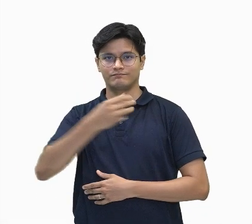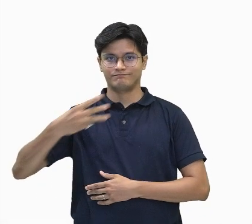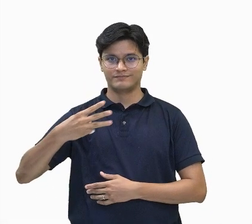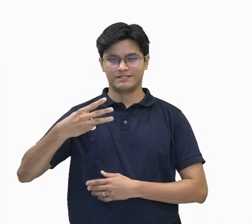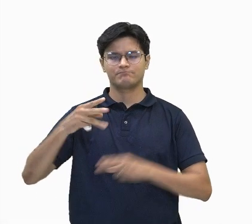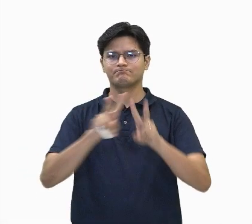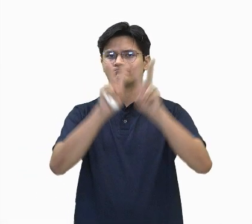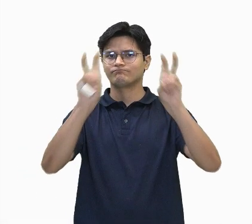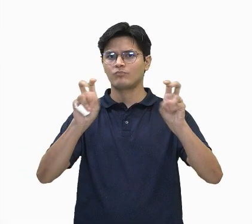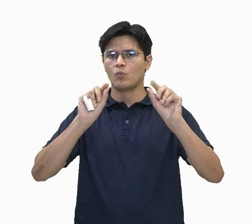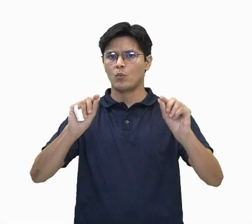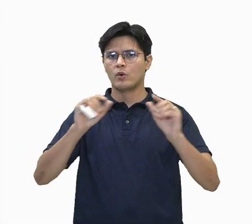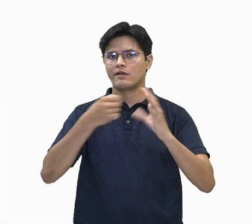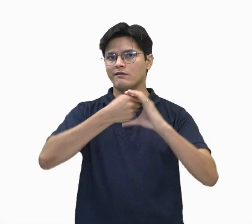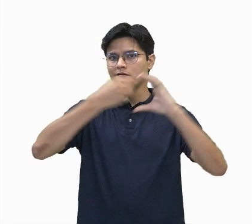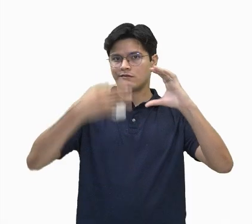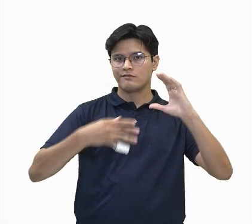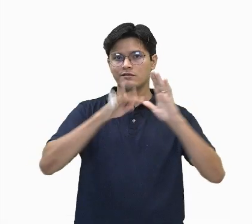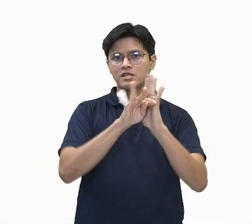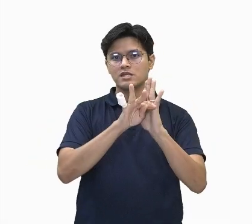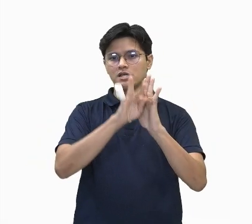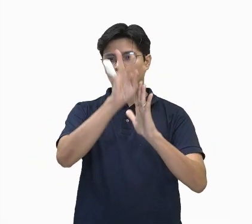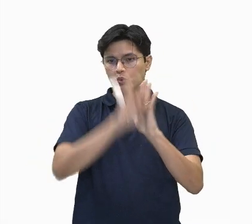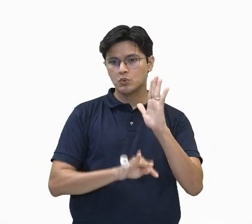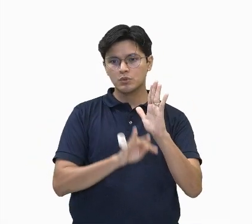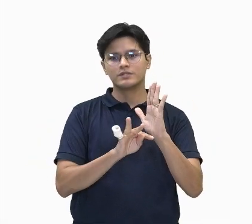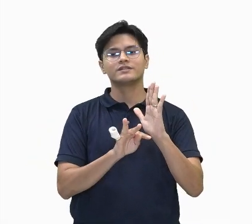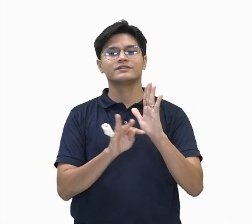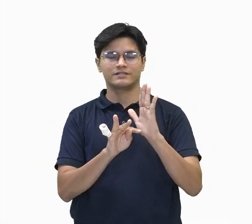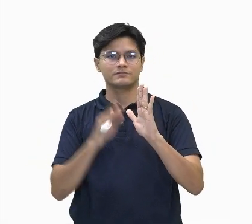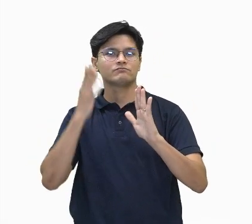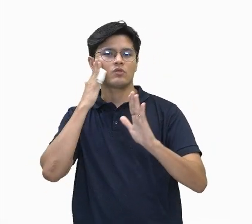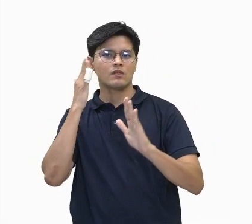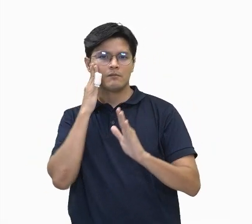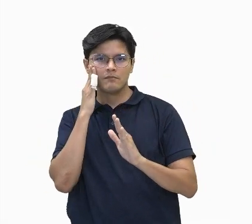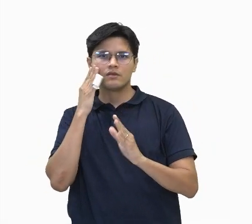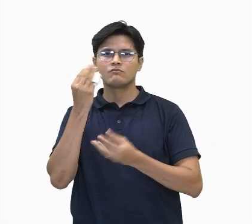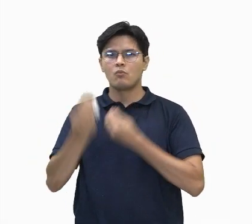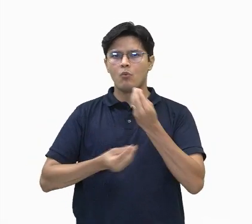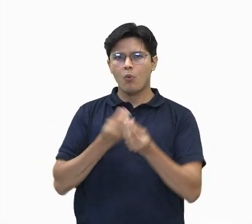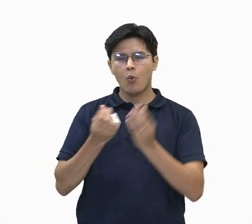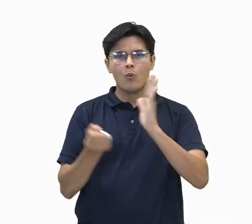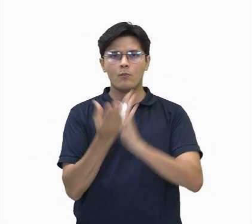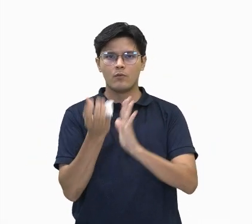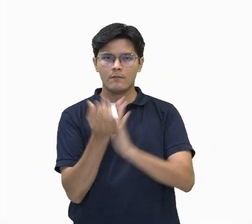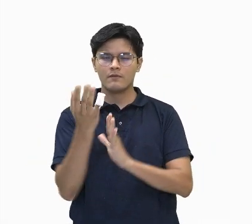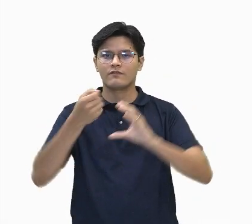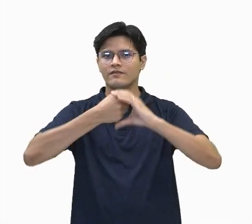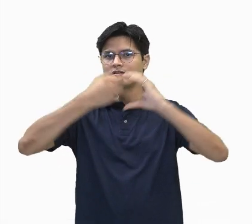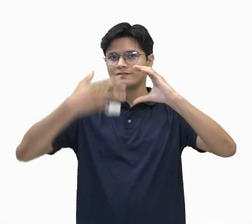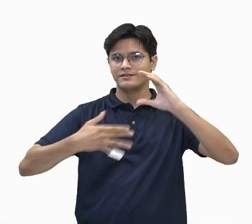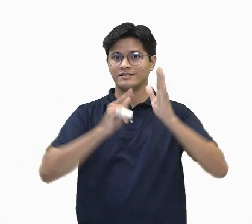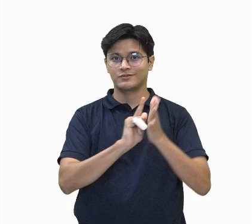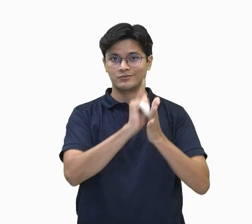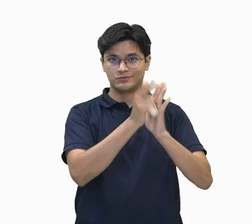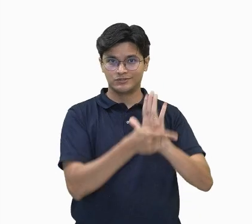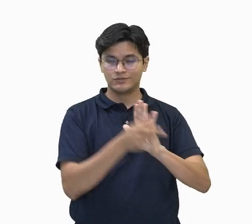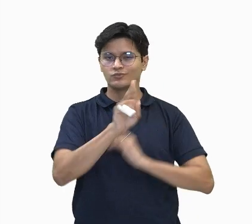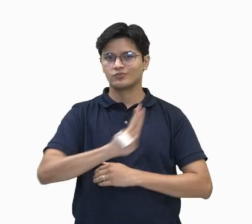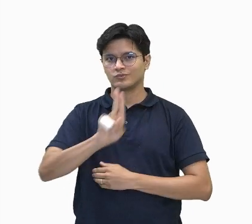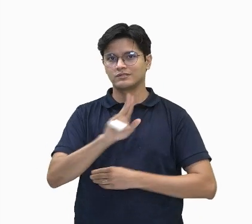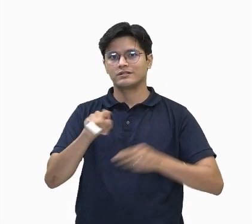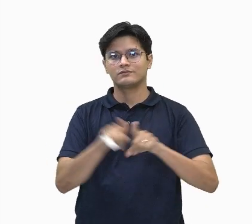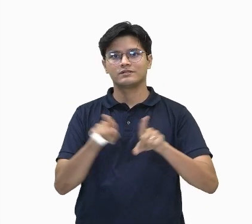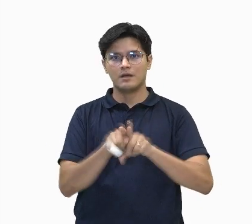conhecimento, textualização, tendo em vista as suas condições de produção, as características do gênero em questão, o estabelecimento